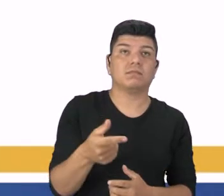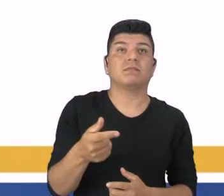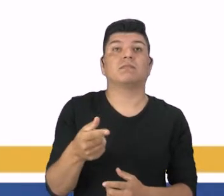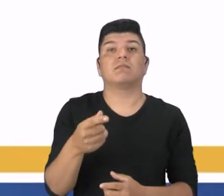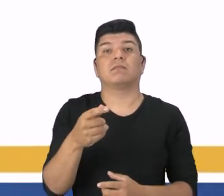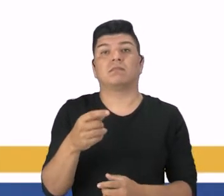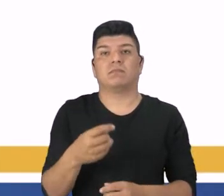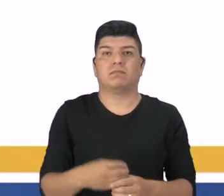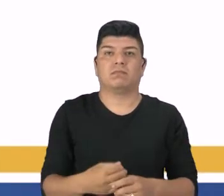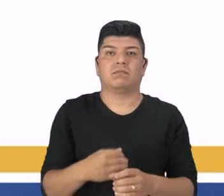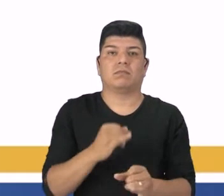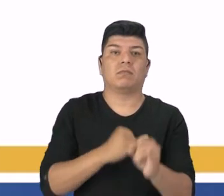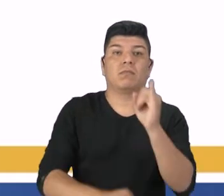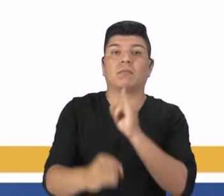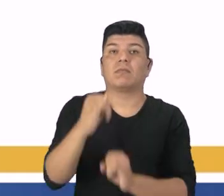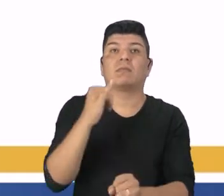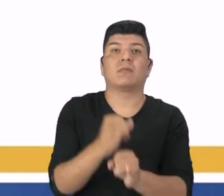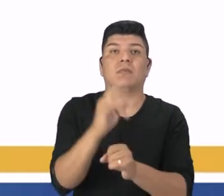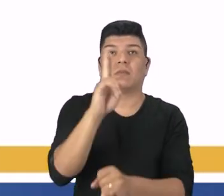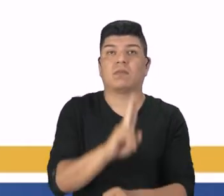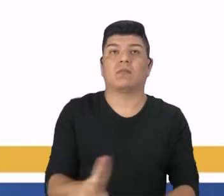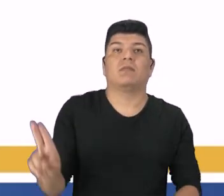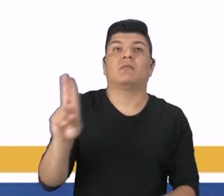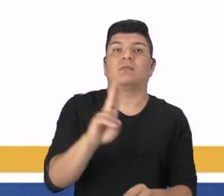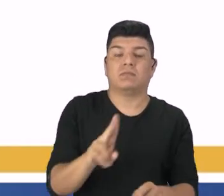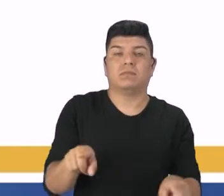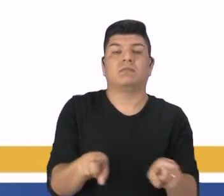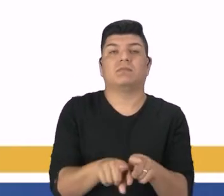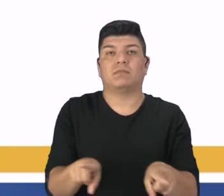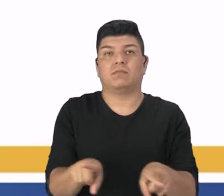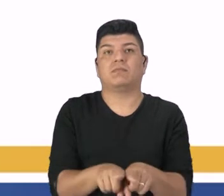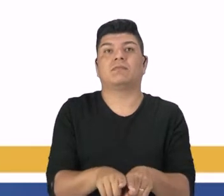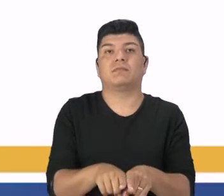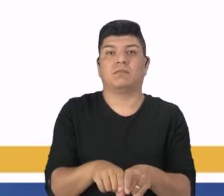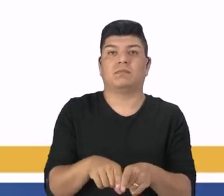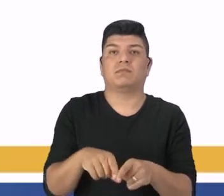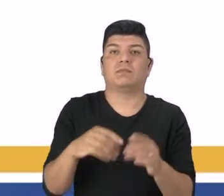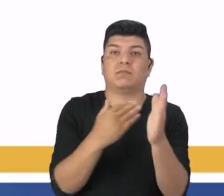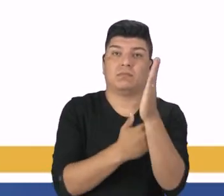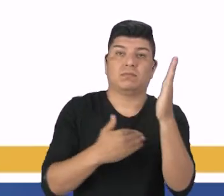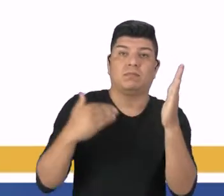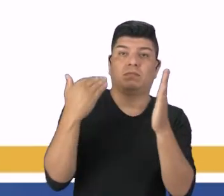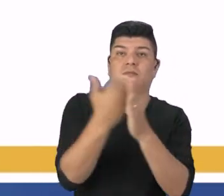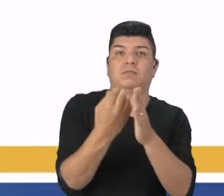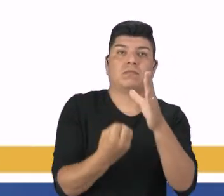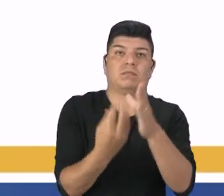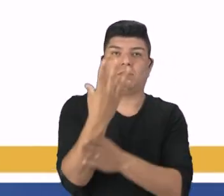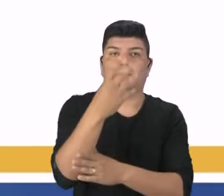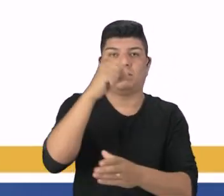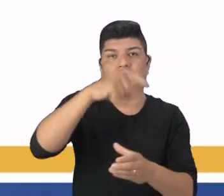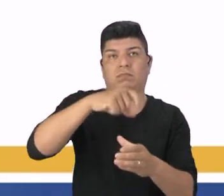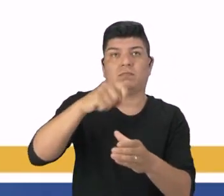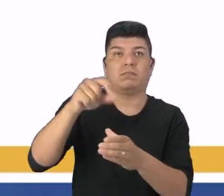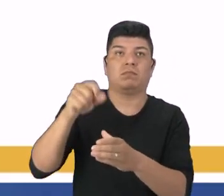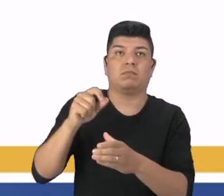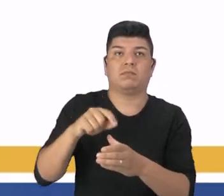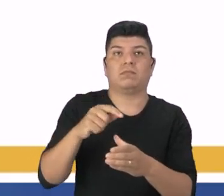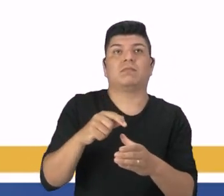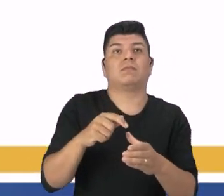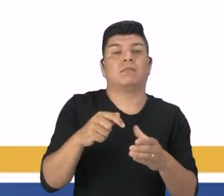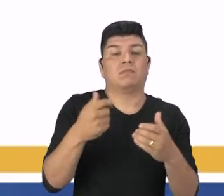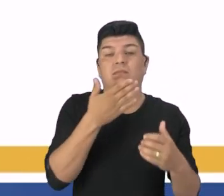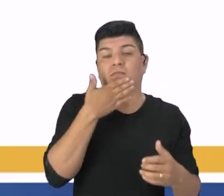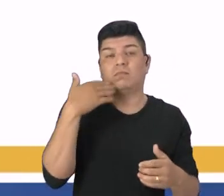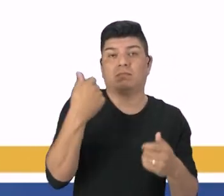das coisas na agricultura, que otimiza bastante, aumento da produtividade, integração de